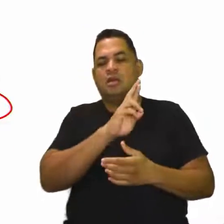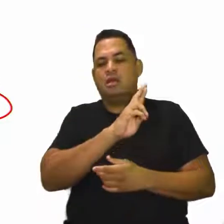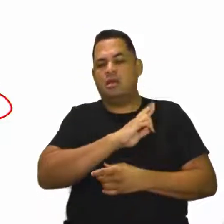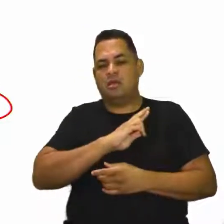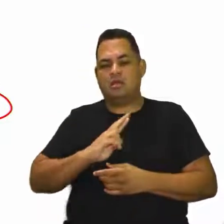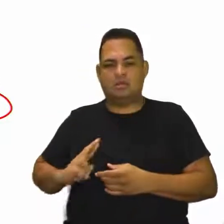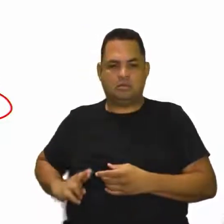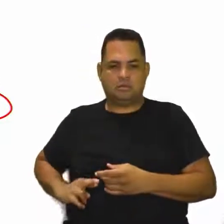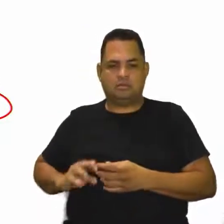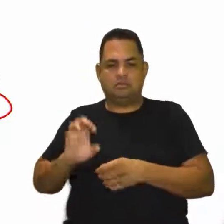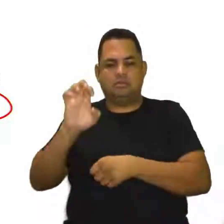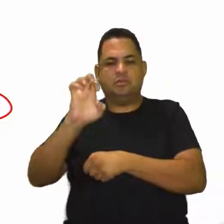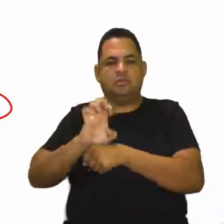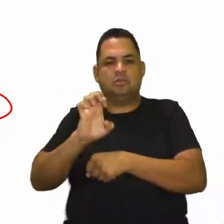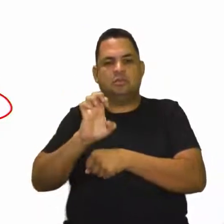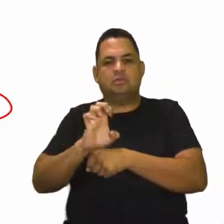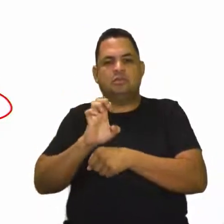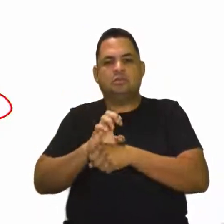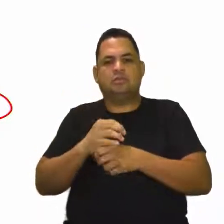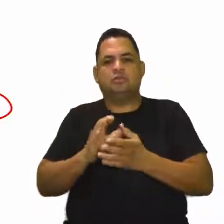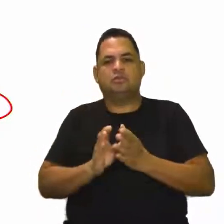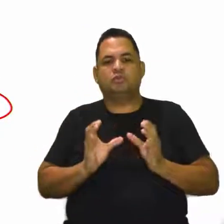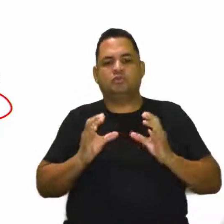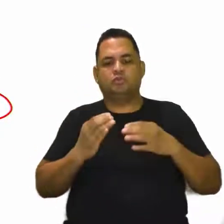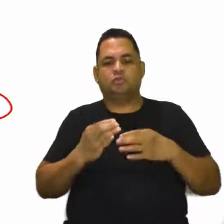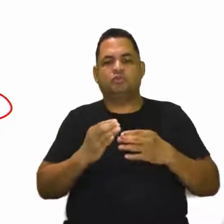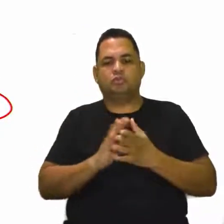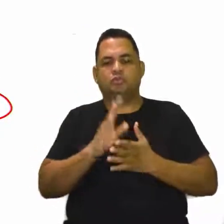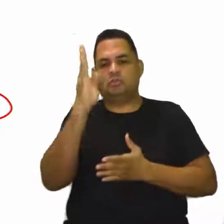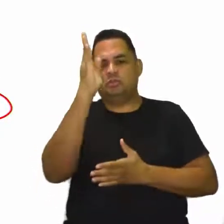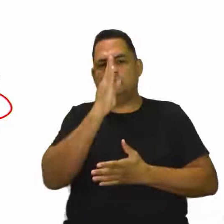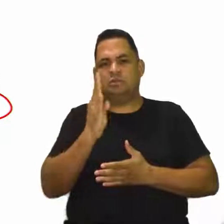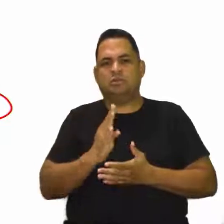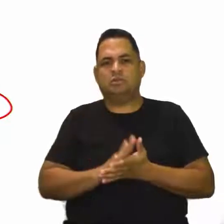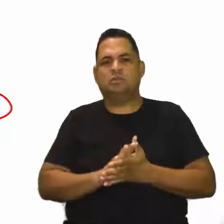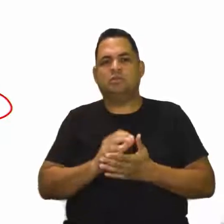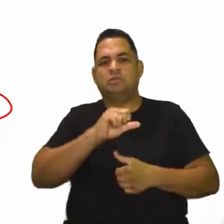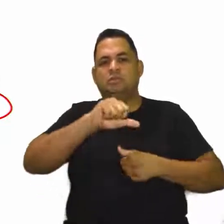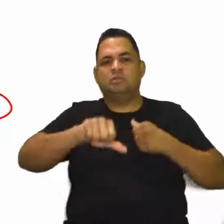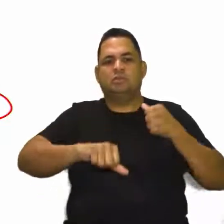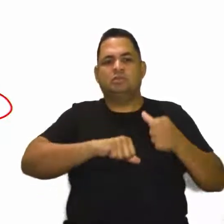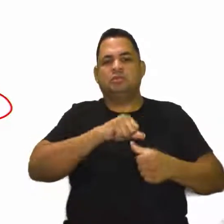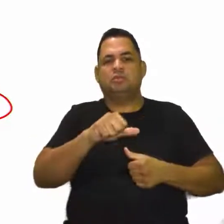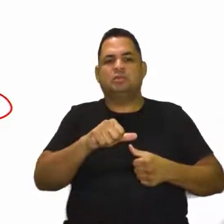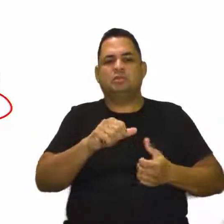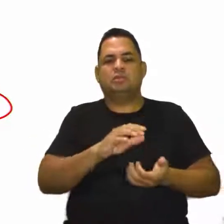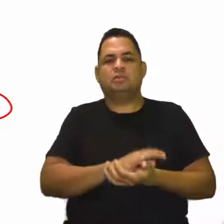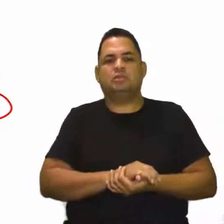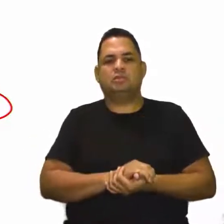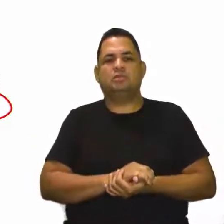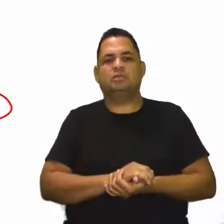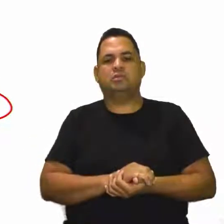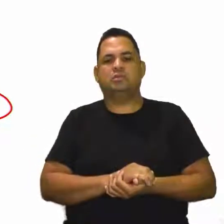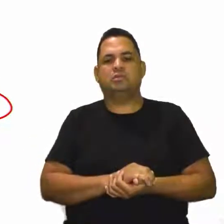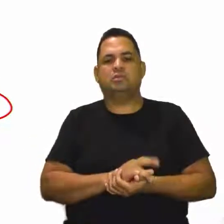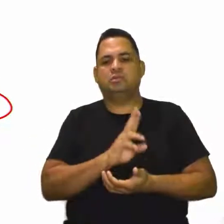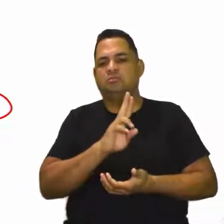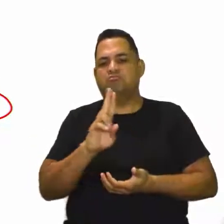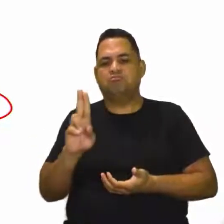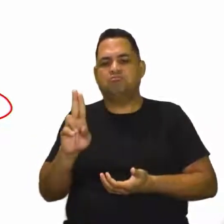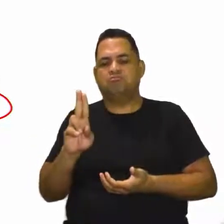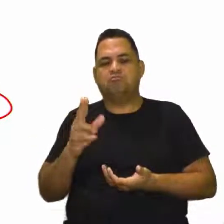República dos Estados Unidos do Brasil. Ou seja, mudou o regime, mas o